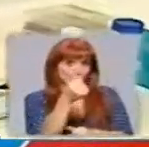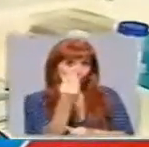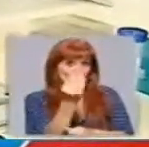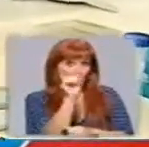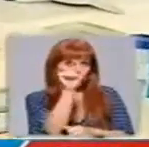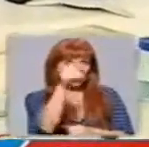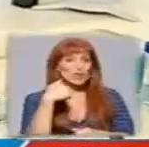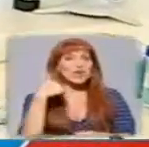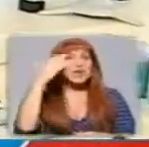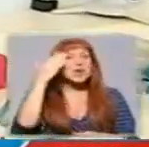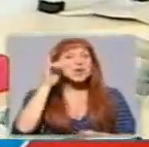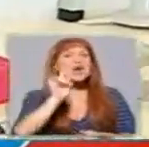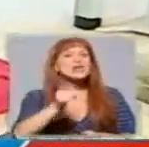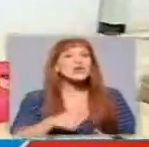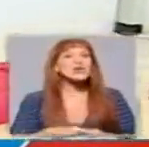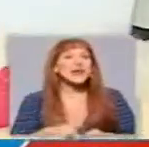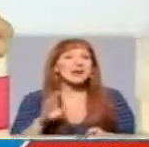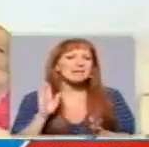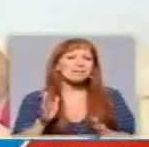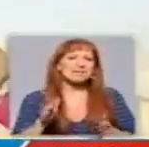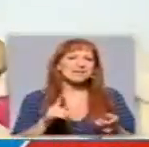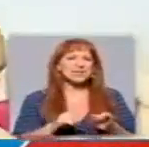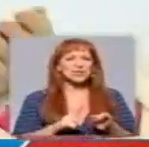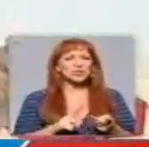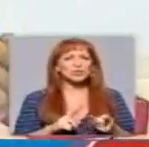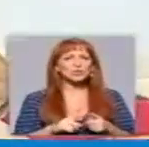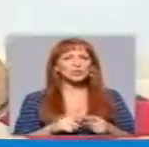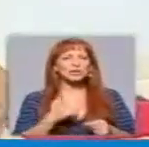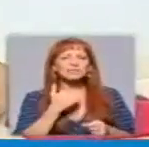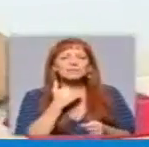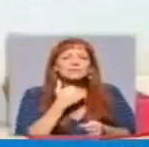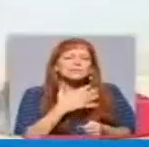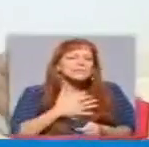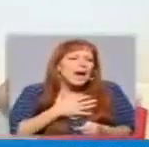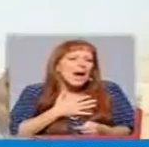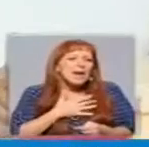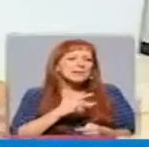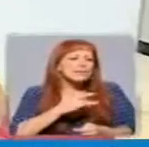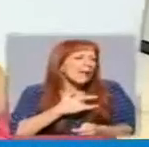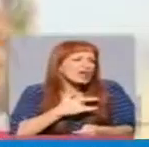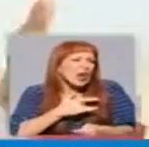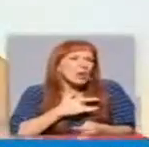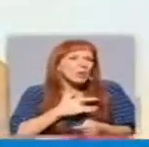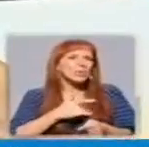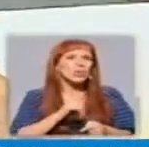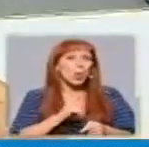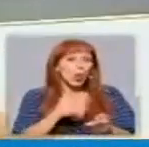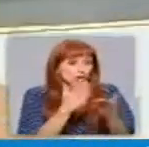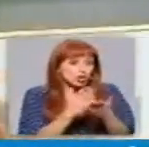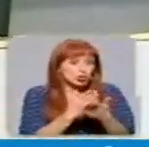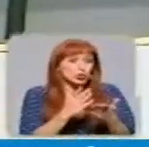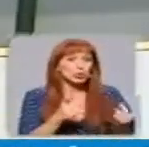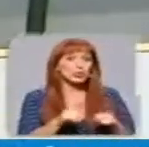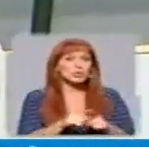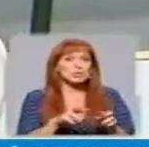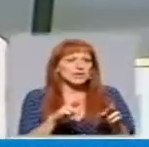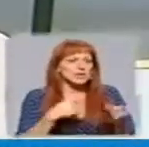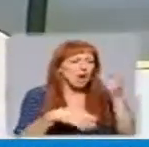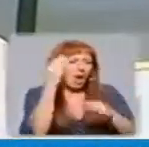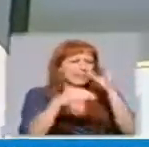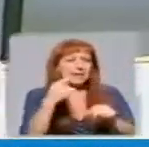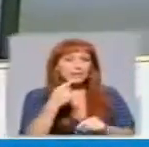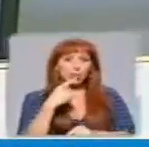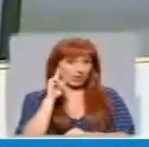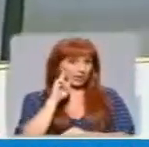eu acho que é preciso ter ter um gosto uma paixão pelo estudo pela o desejo de aprender